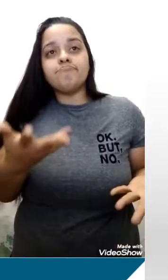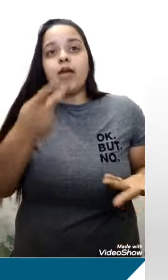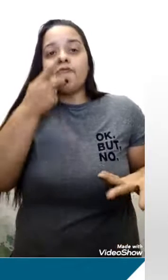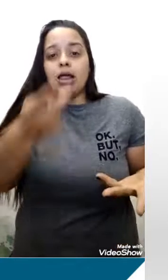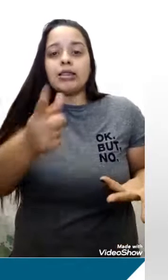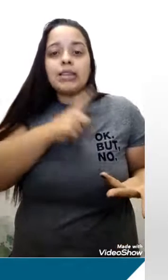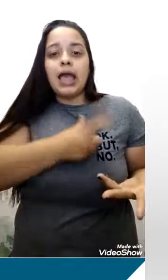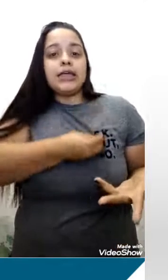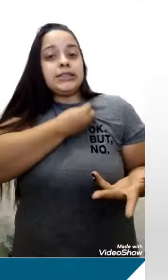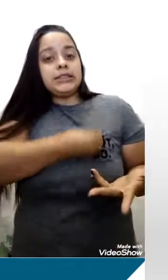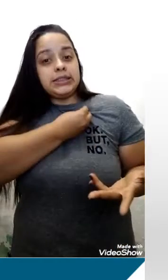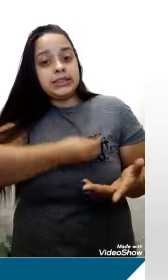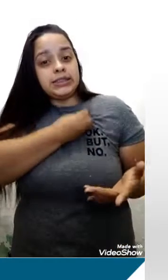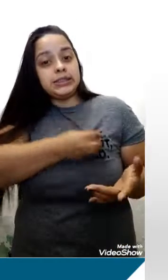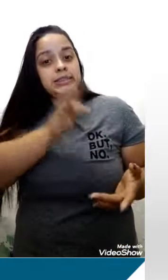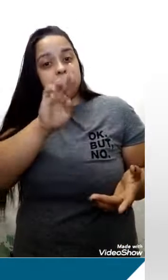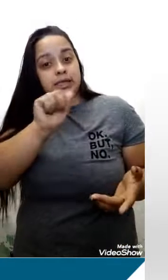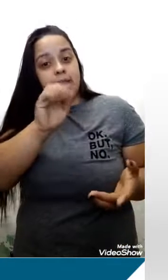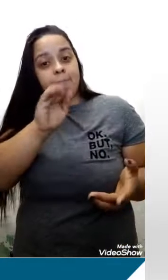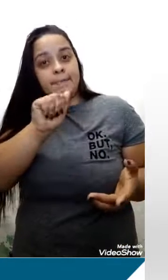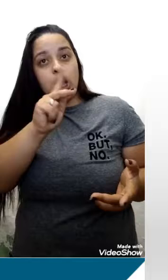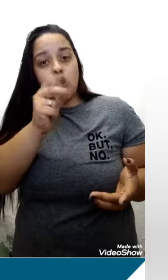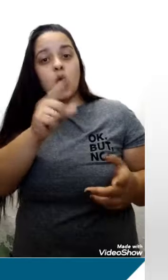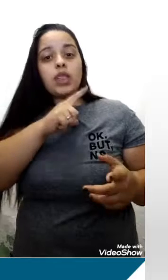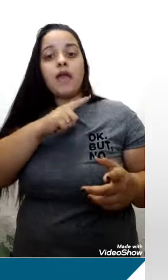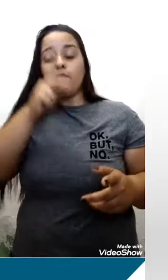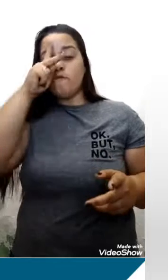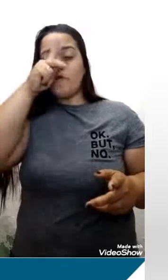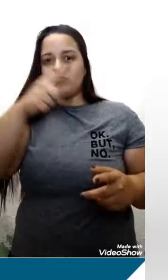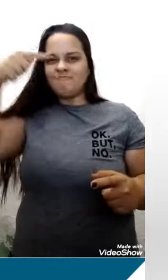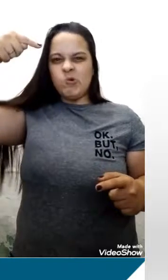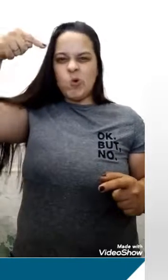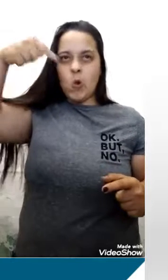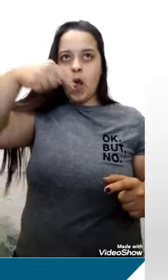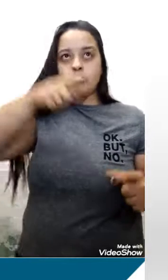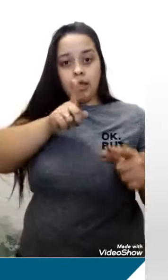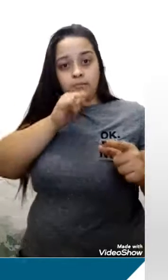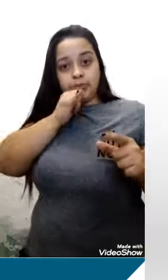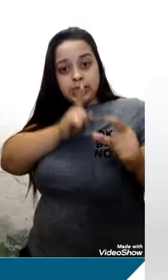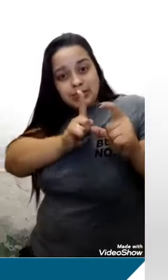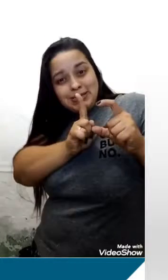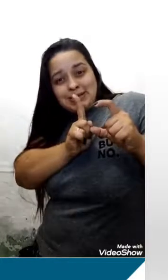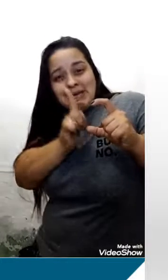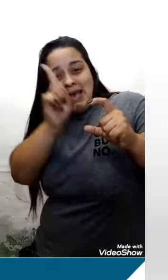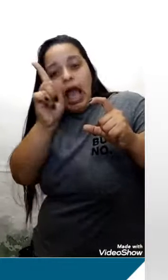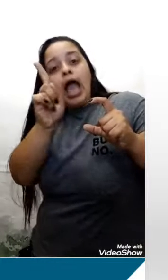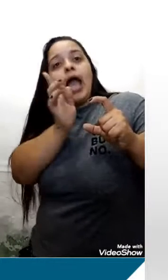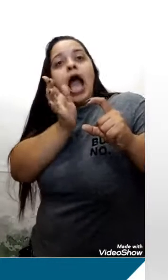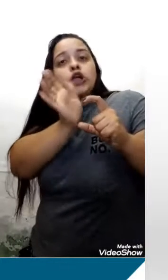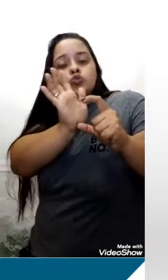dizer que existe trabalho quando uma força aplicada no corpo provoca um